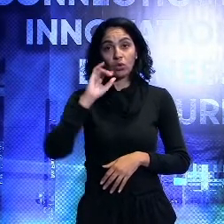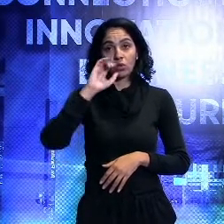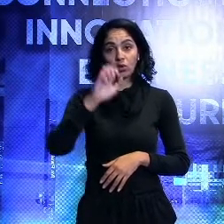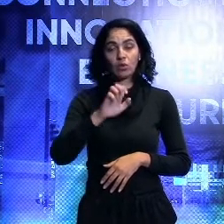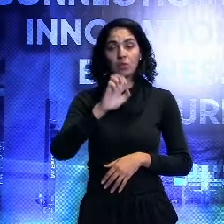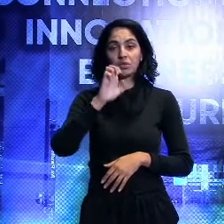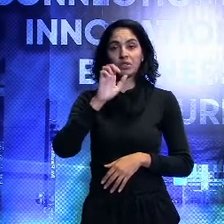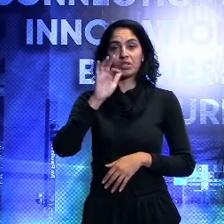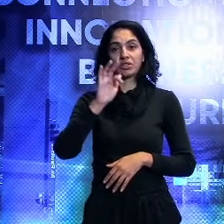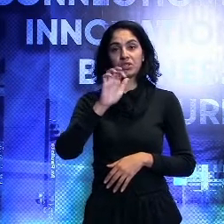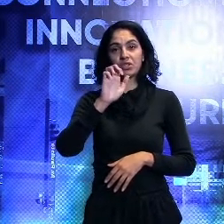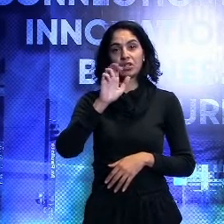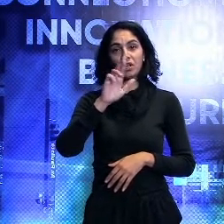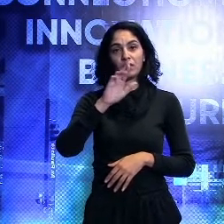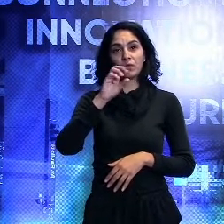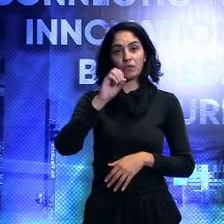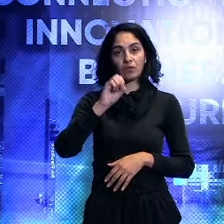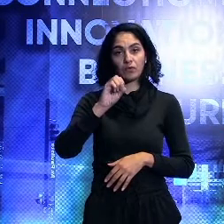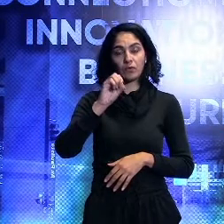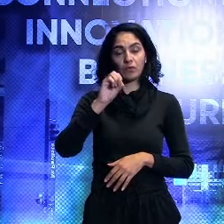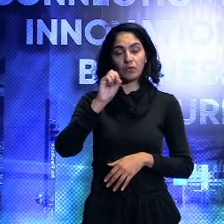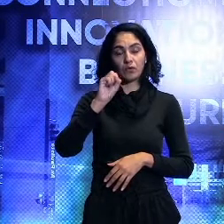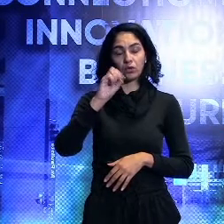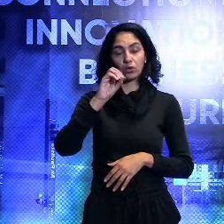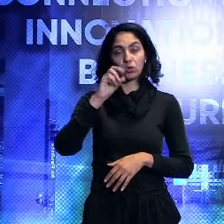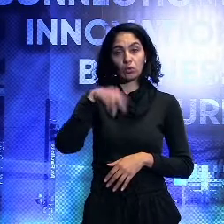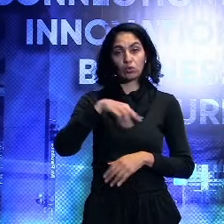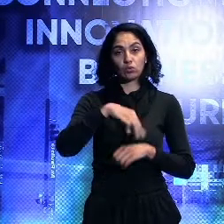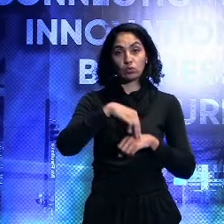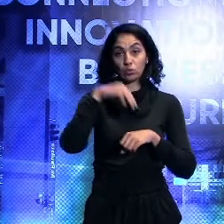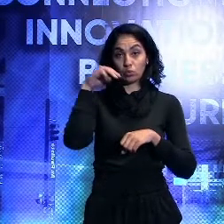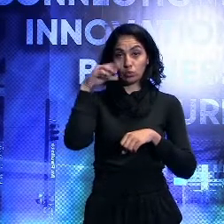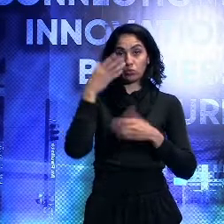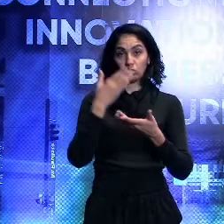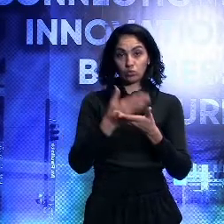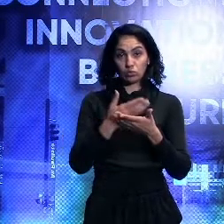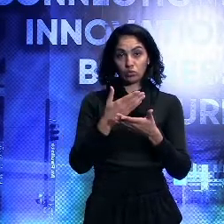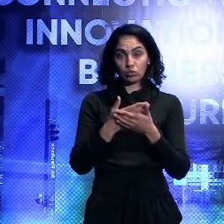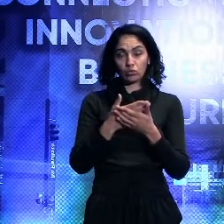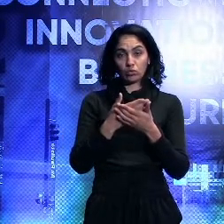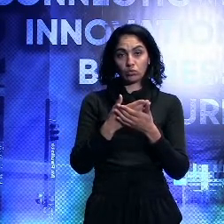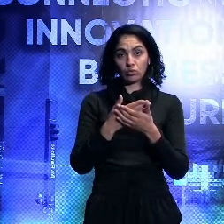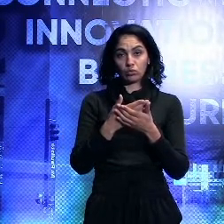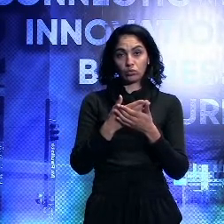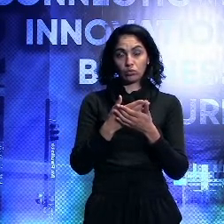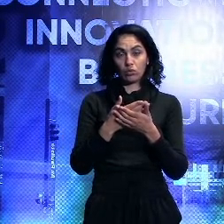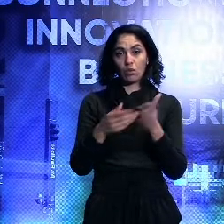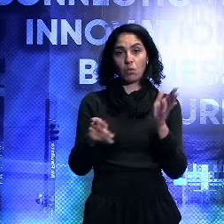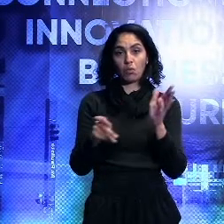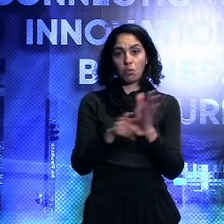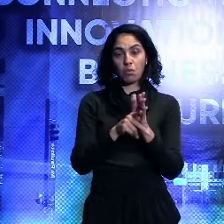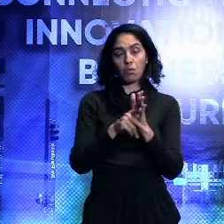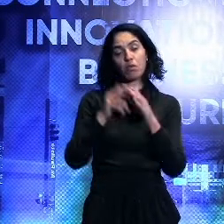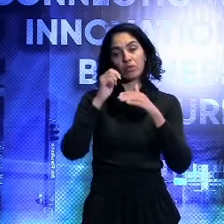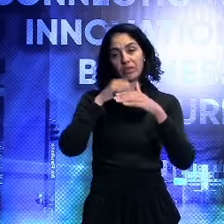contato. Eu sou mestrando no curso no programa de pós-graduação em design da UFSC, né?